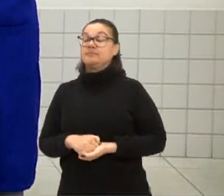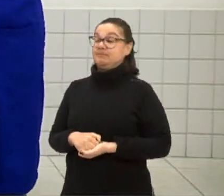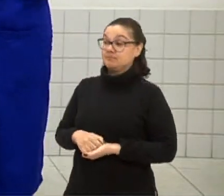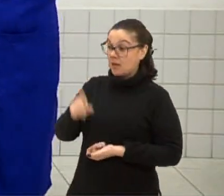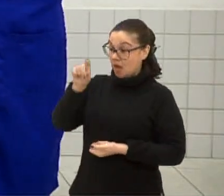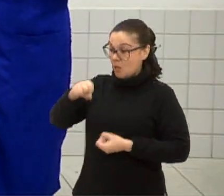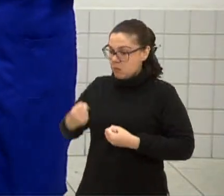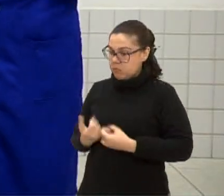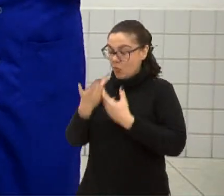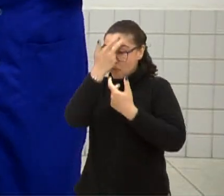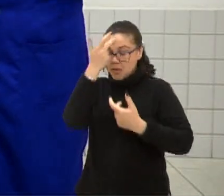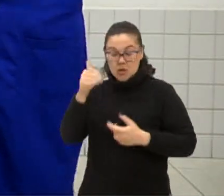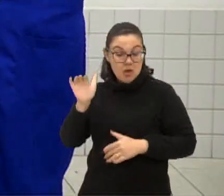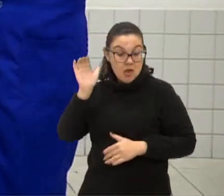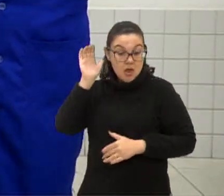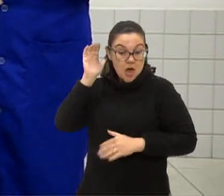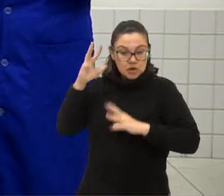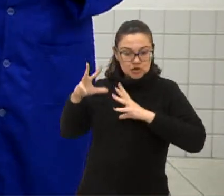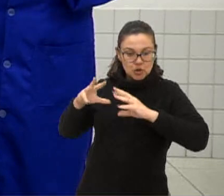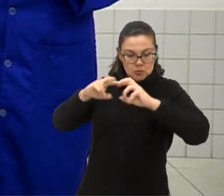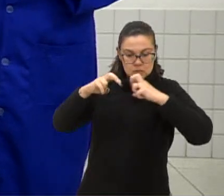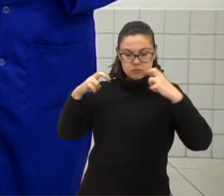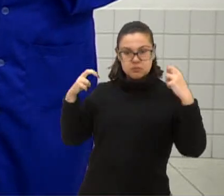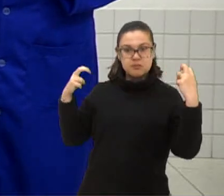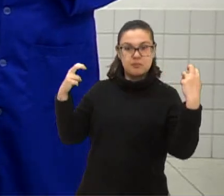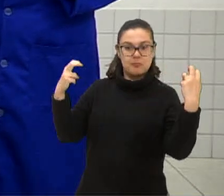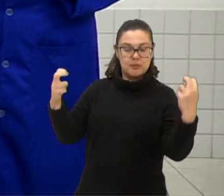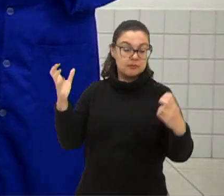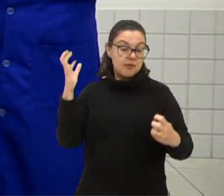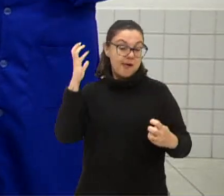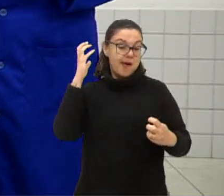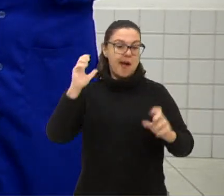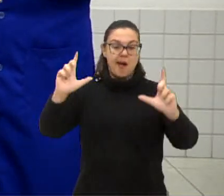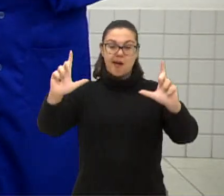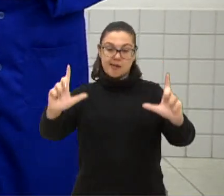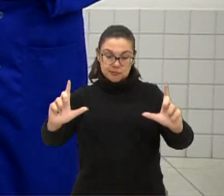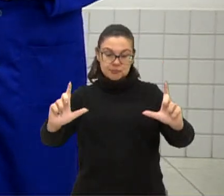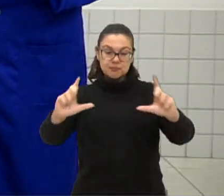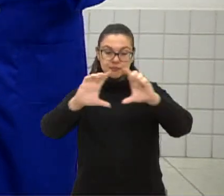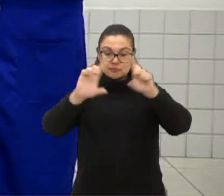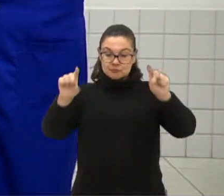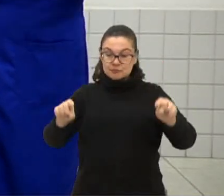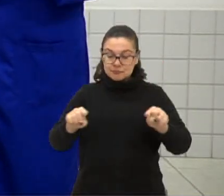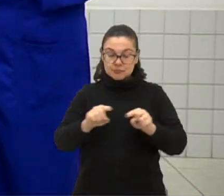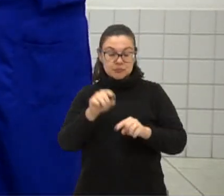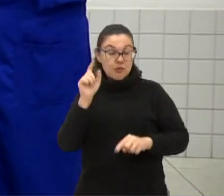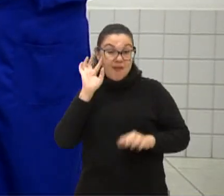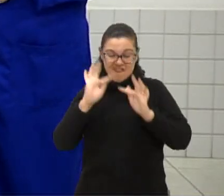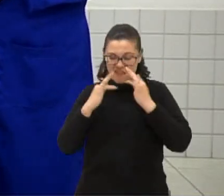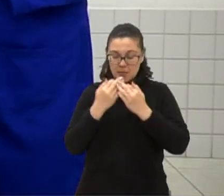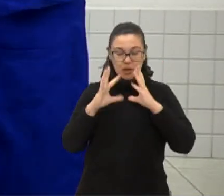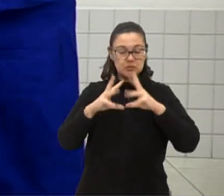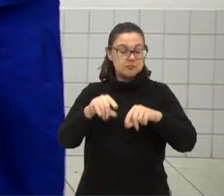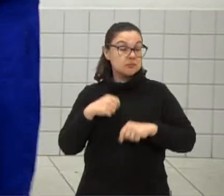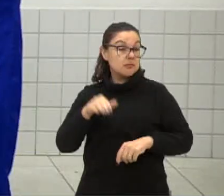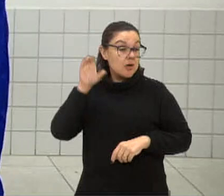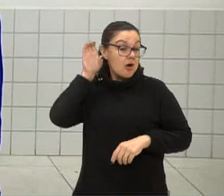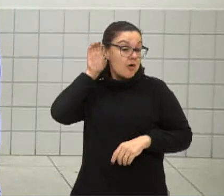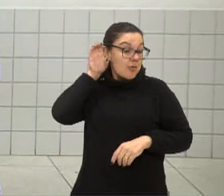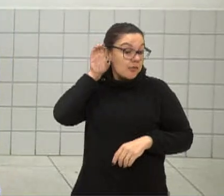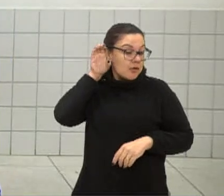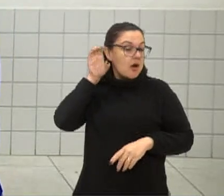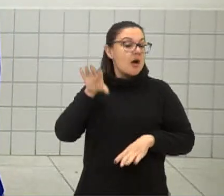Eram recordes de audiência, né? Todo mundo se reunia na frente do rádio, né? Famílias, para assistir